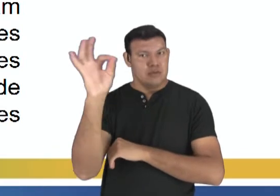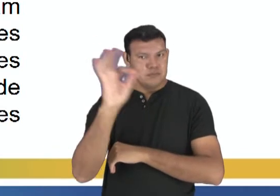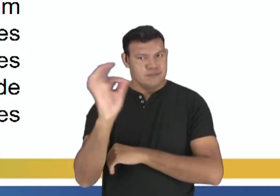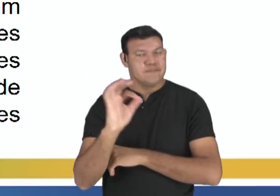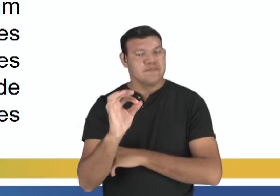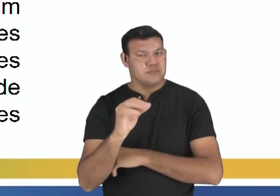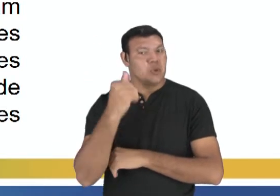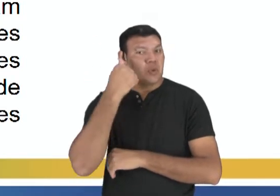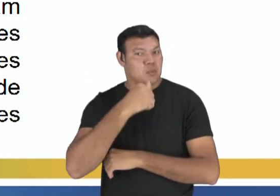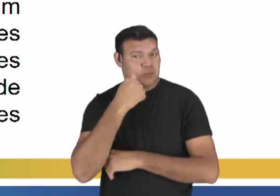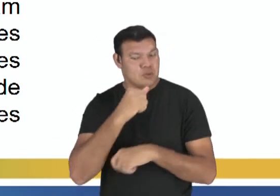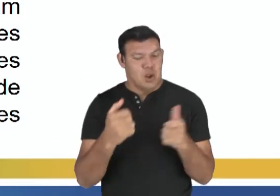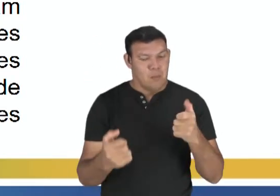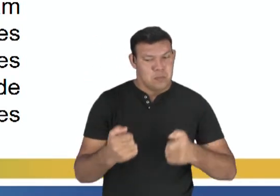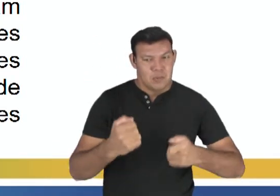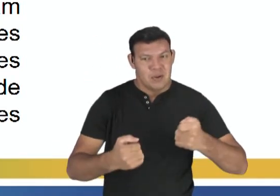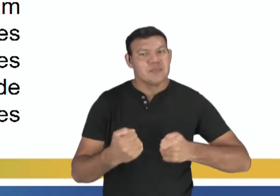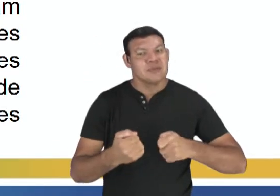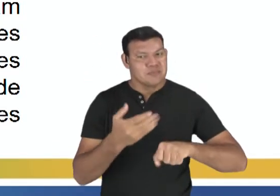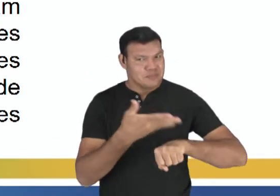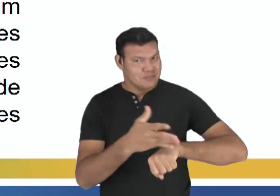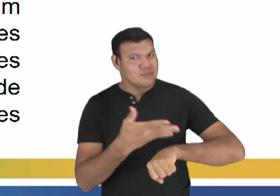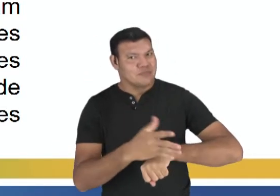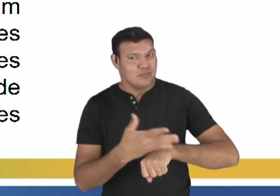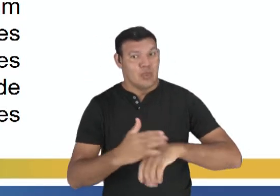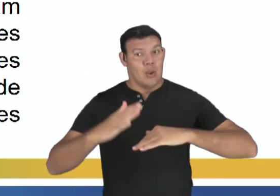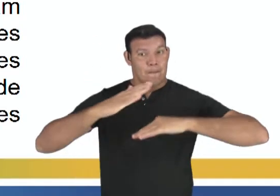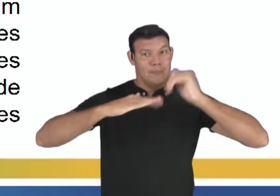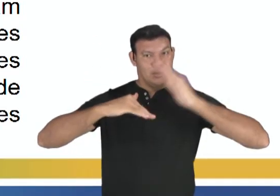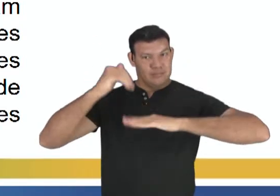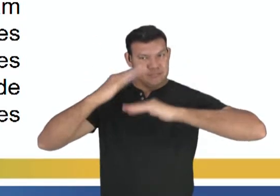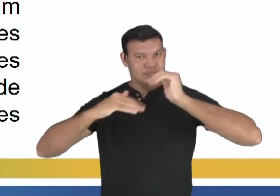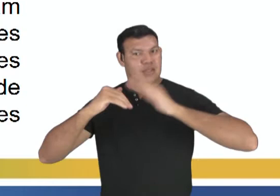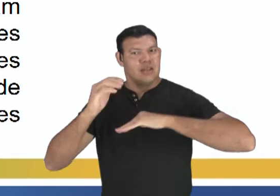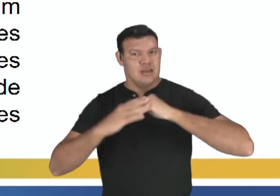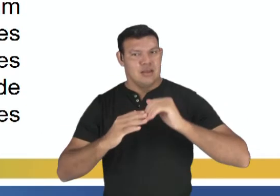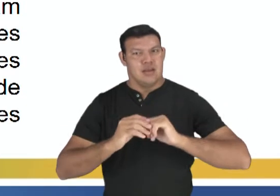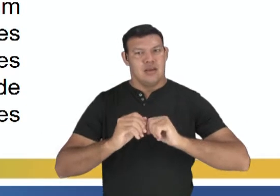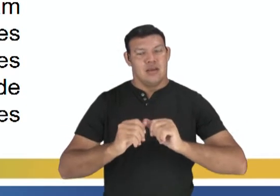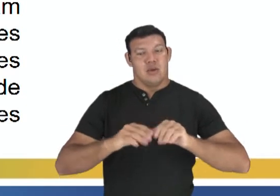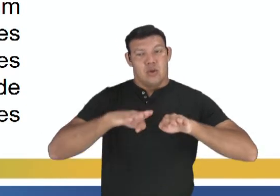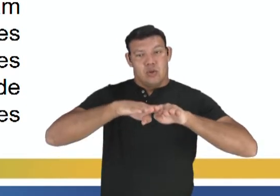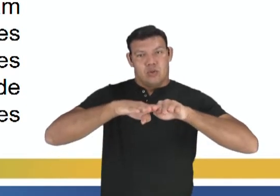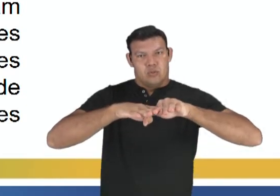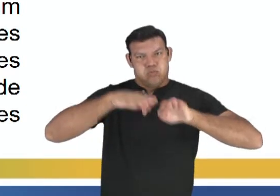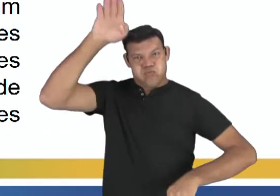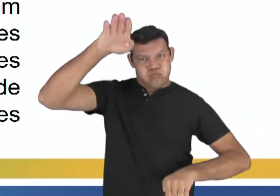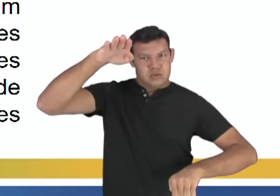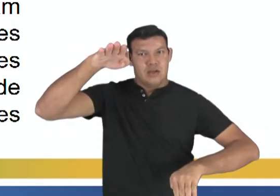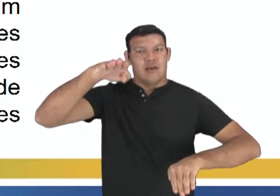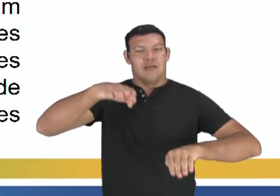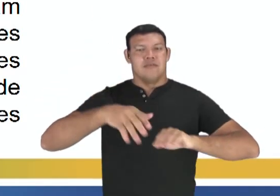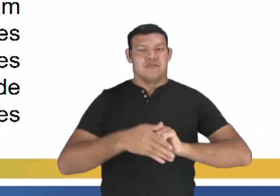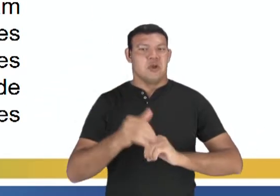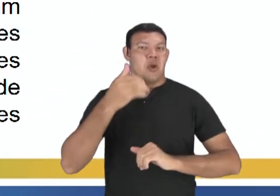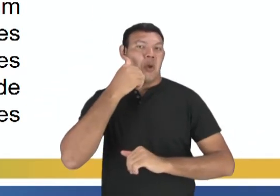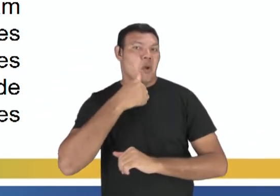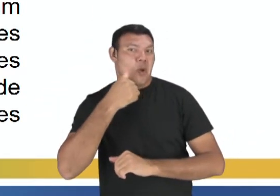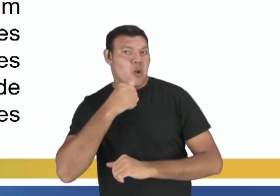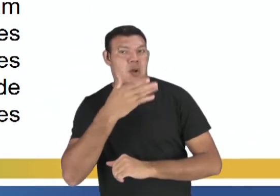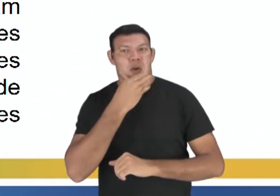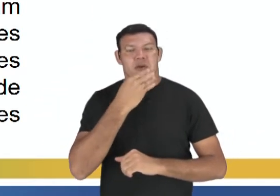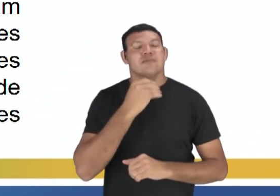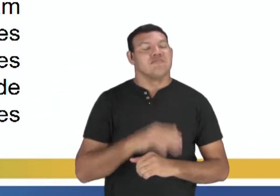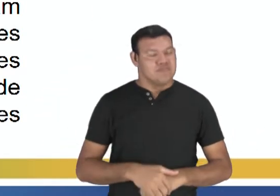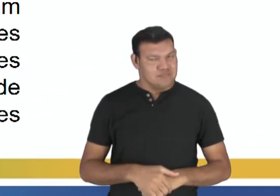feminina nesses jogos. Mas, no cenário profissional, a disparidade no número de homens e mulheres